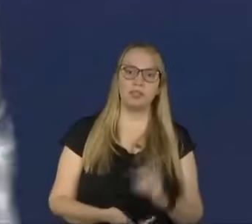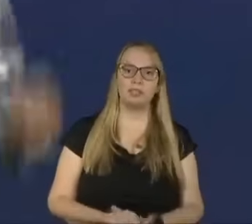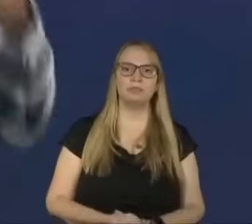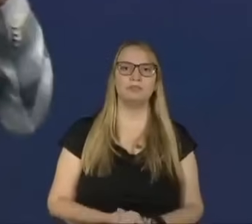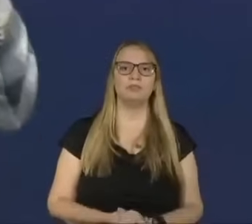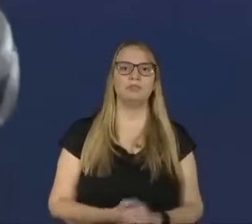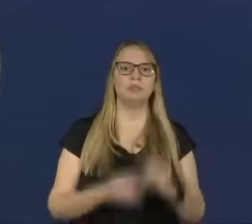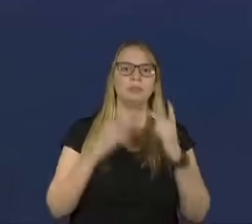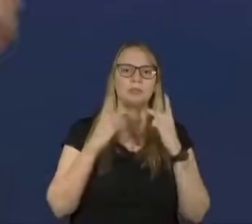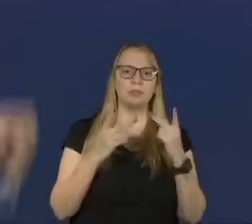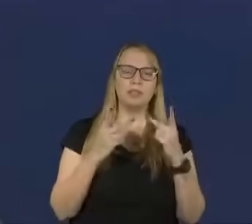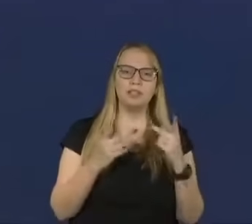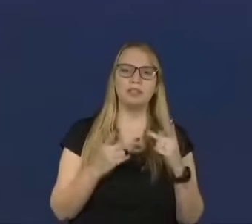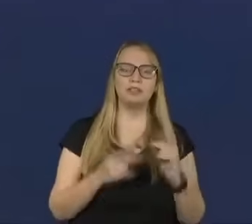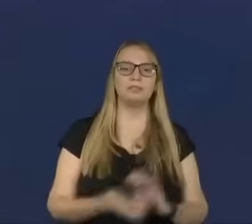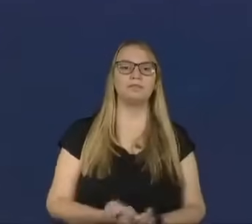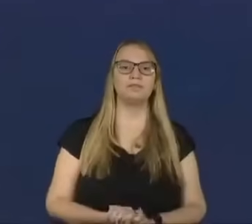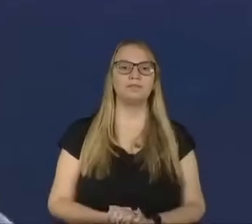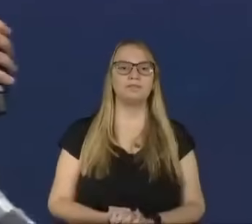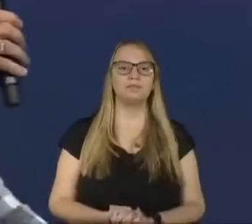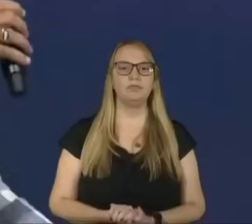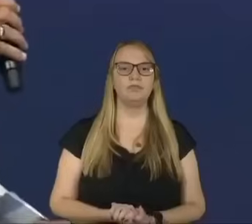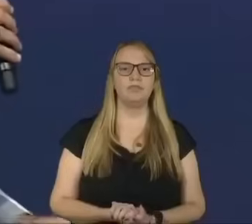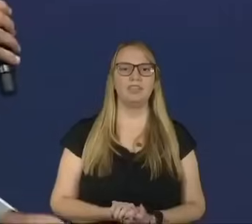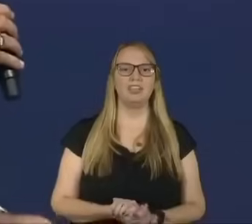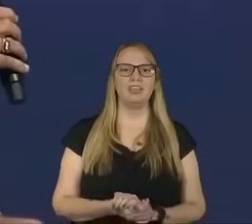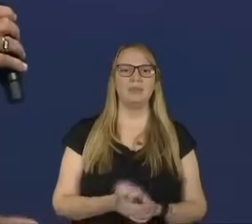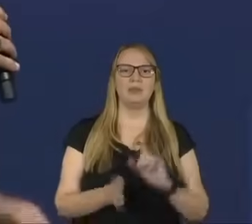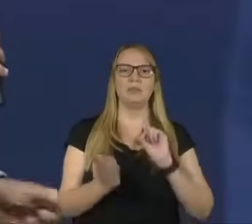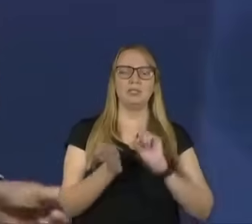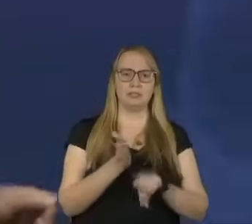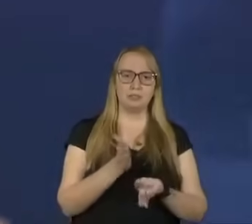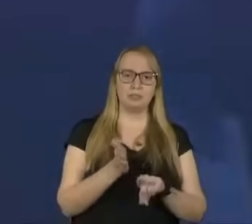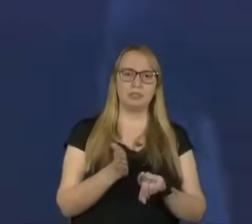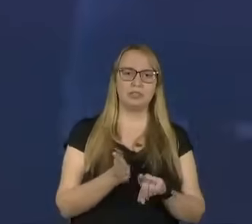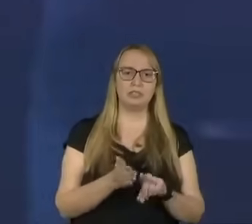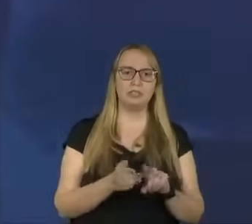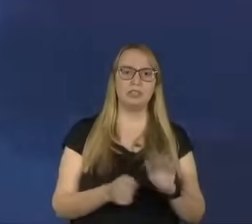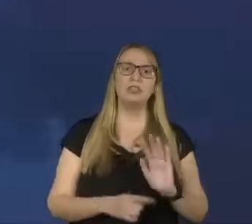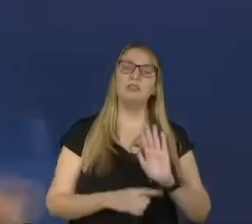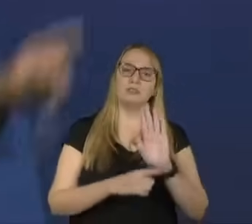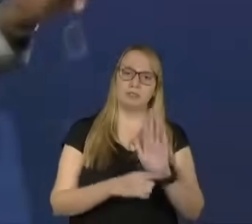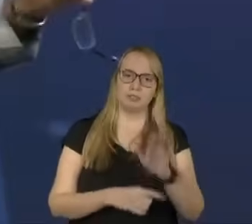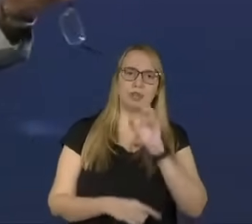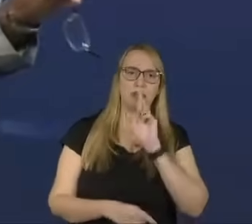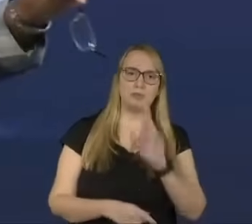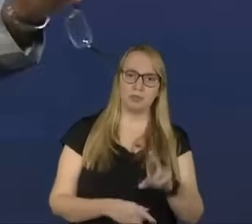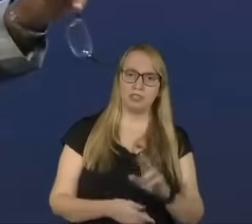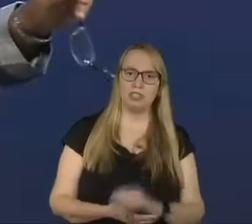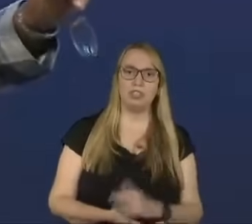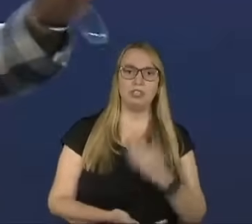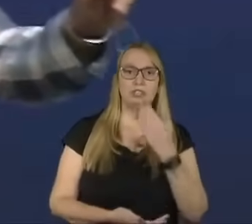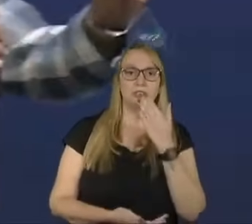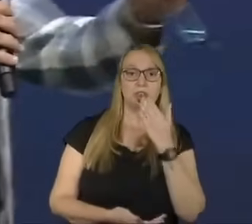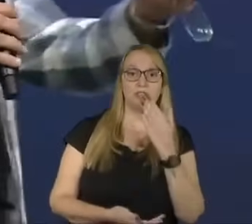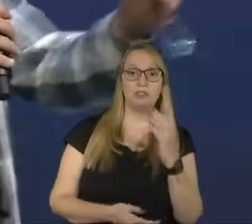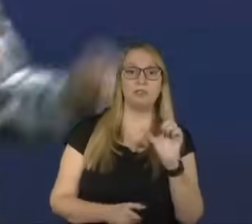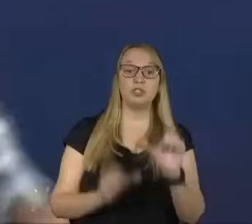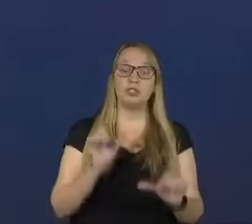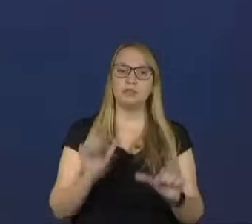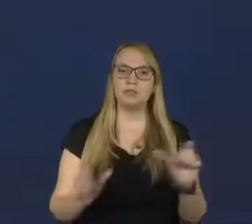palavra para você sobre uma pergunta e que eu vou ajudar a te responder que tipo de pessoa